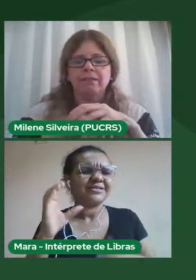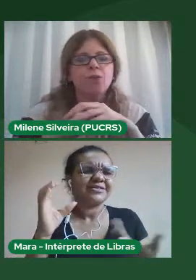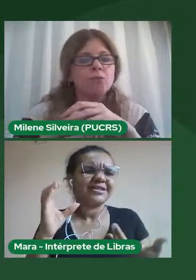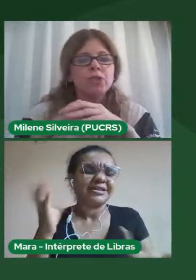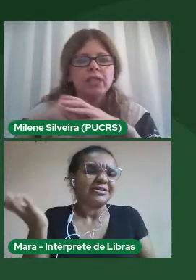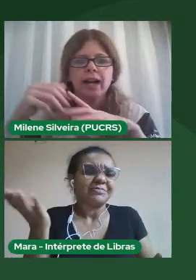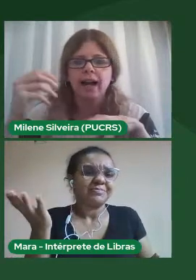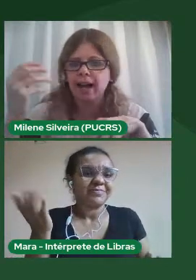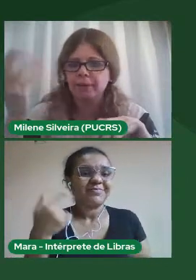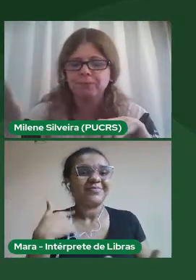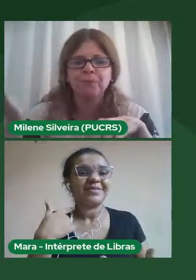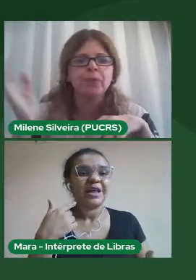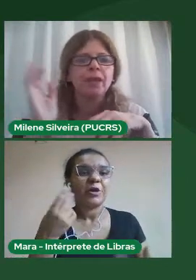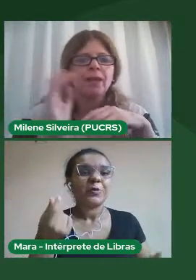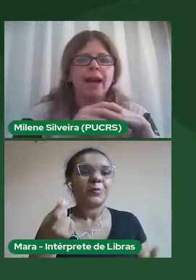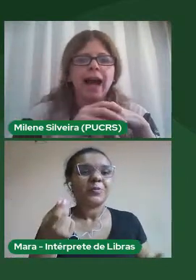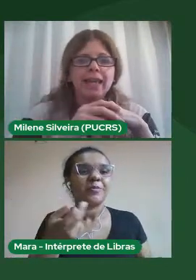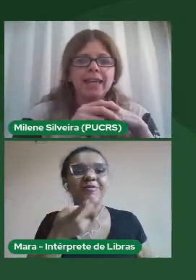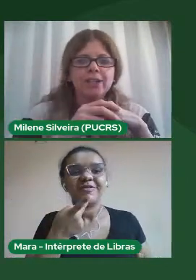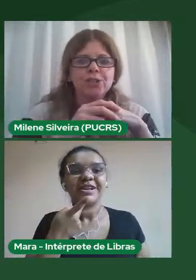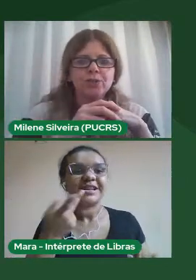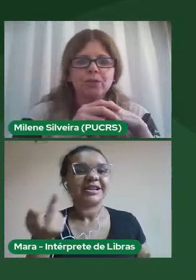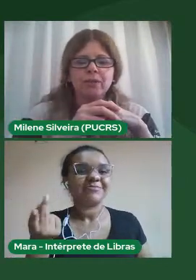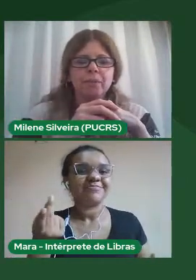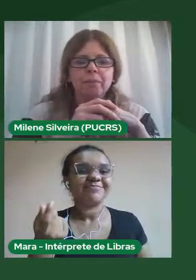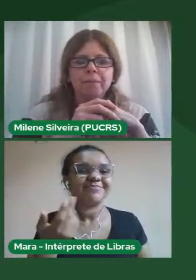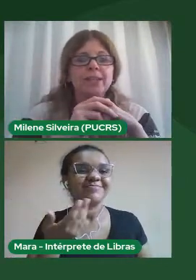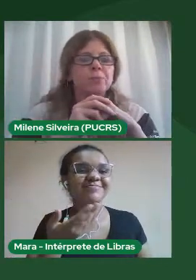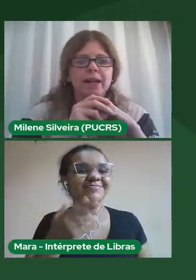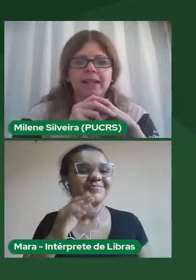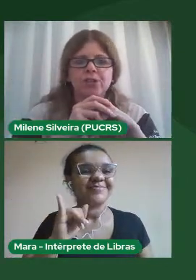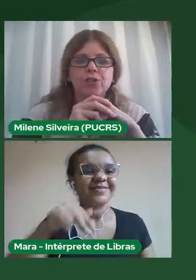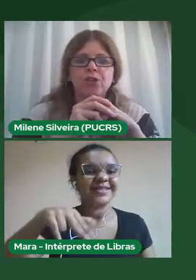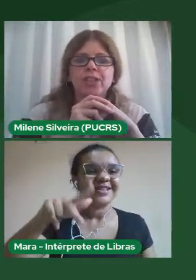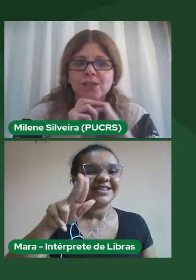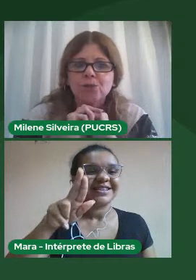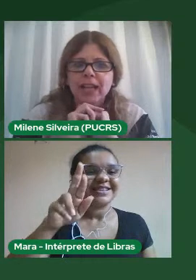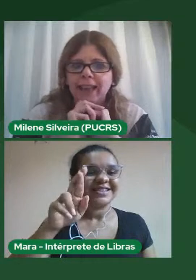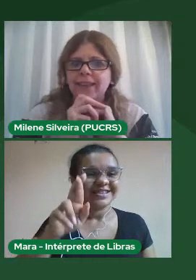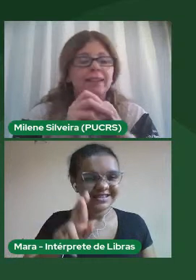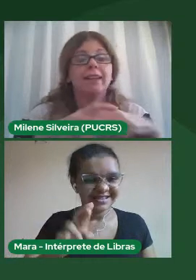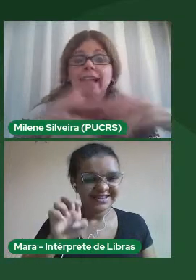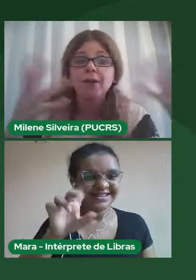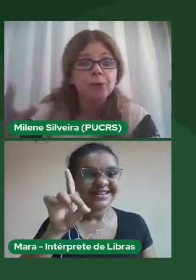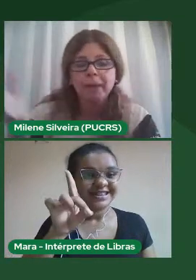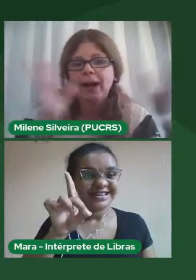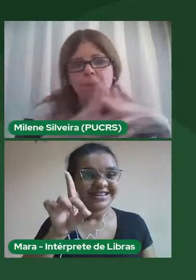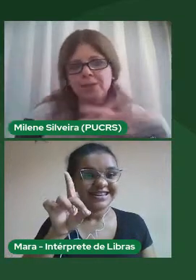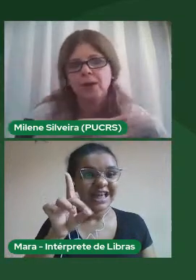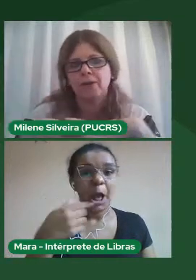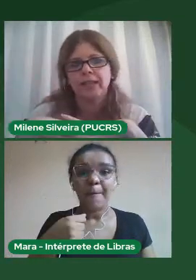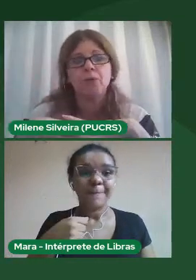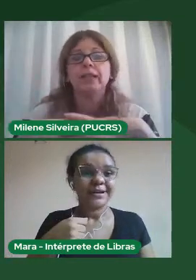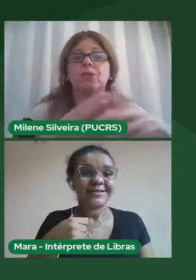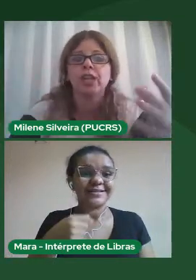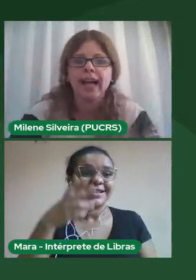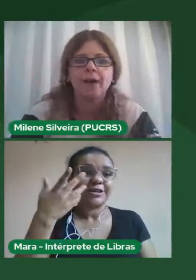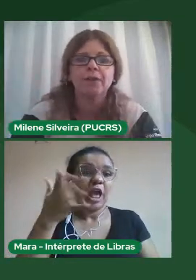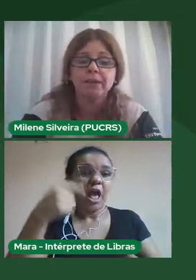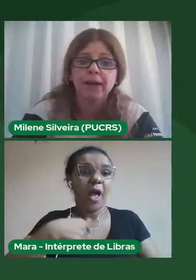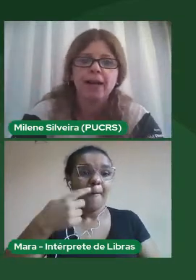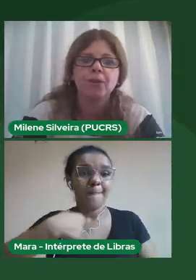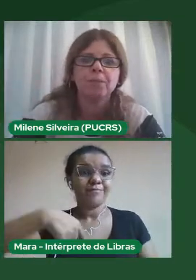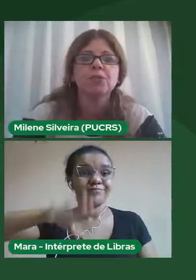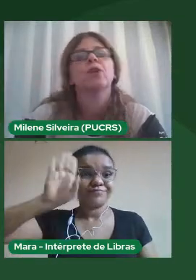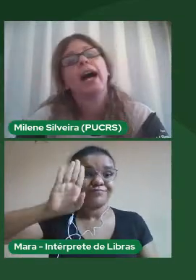ir, como diria a Ingrid no Pet Parade de hoje, na zunhada. Eu fui pegar o pessoal na unha. Então, eu